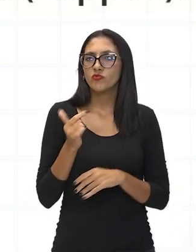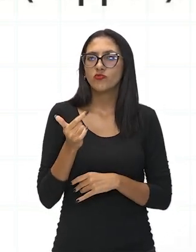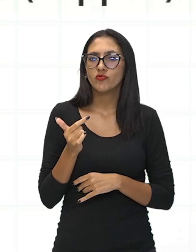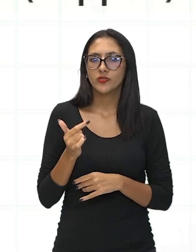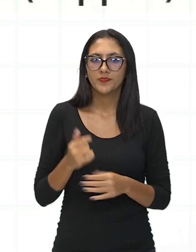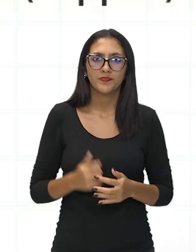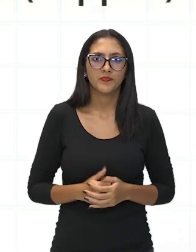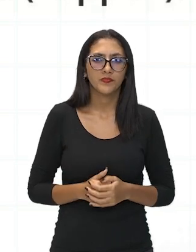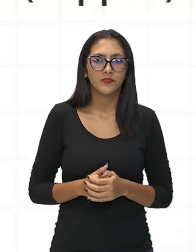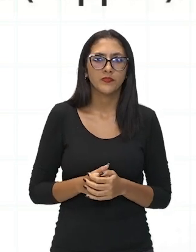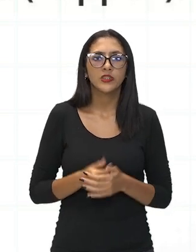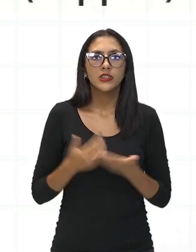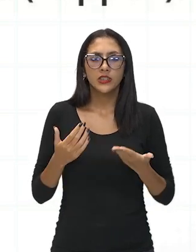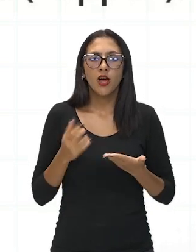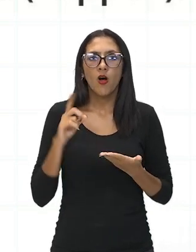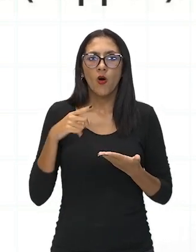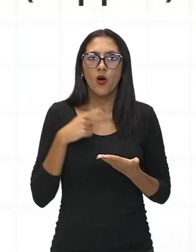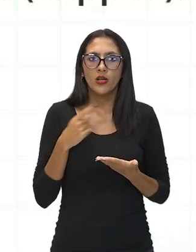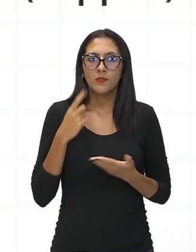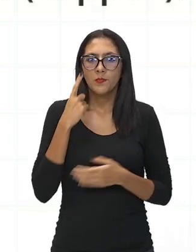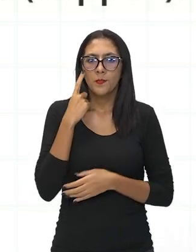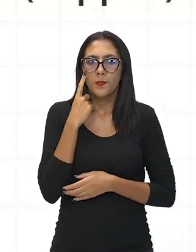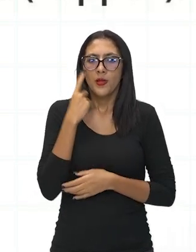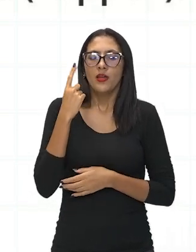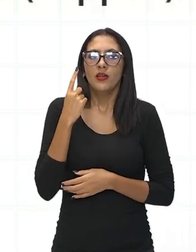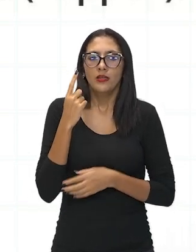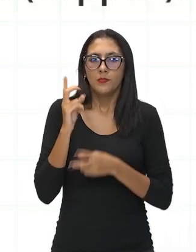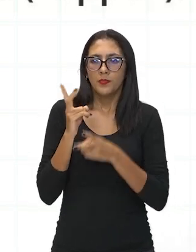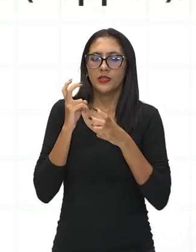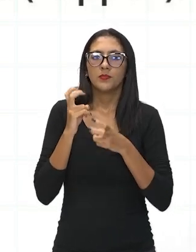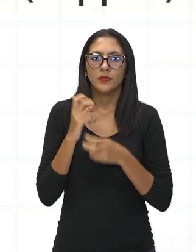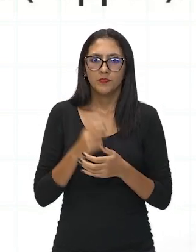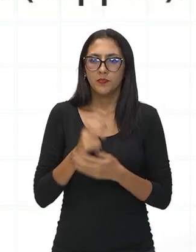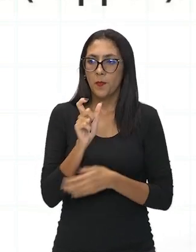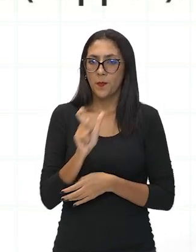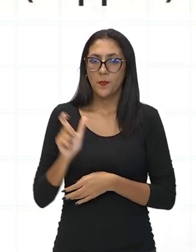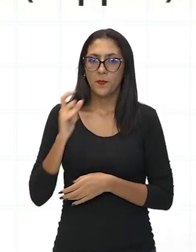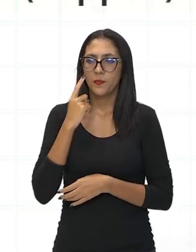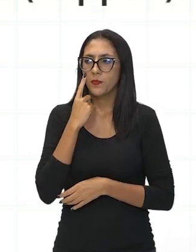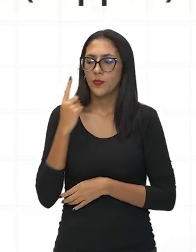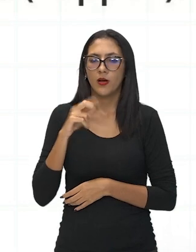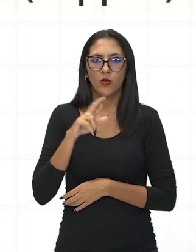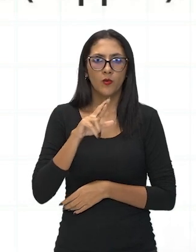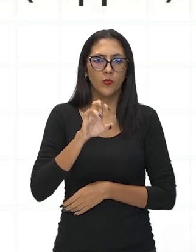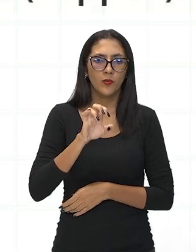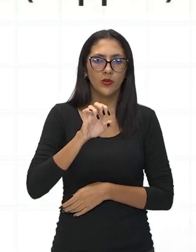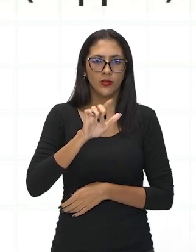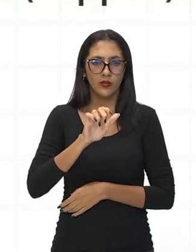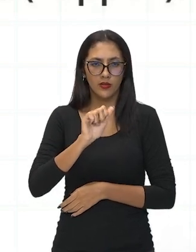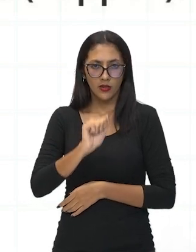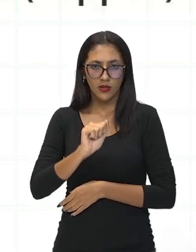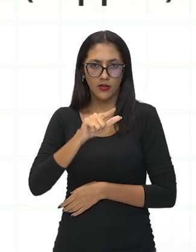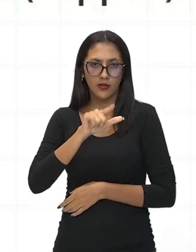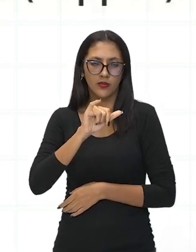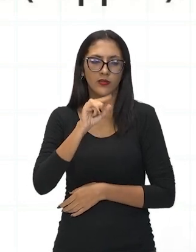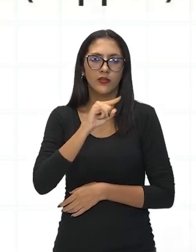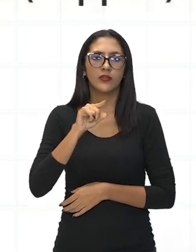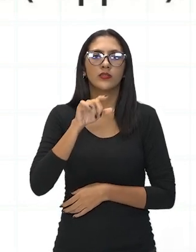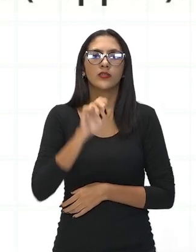ele percebeu. Isso aqui é o verbo realize, ele é verbo regular. He